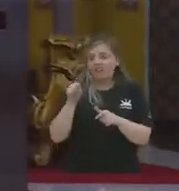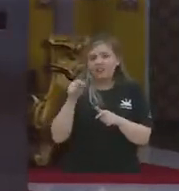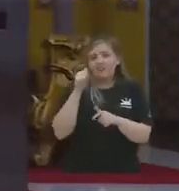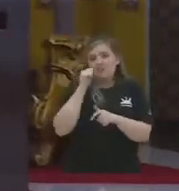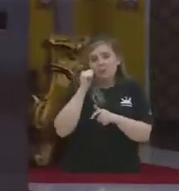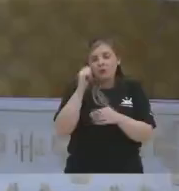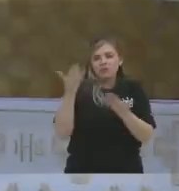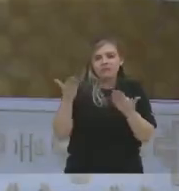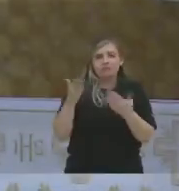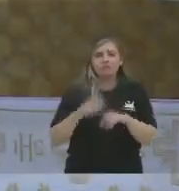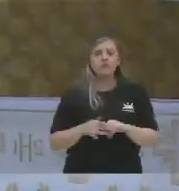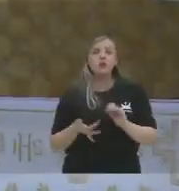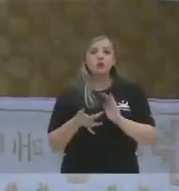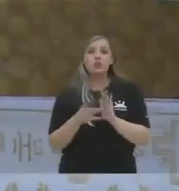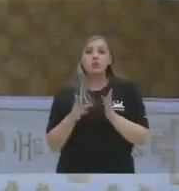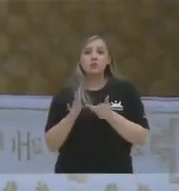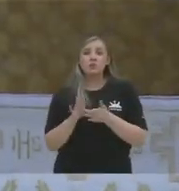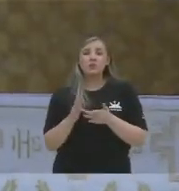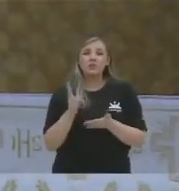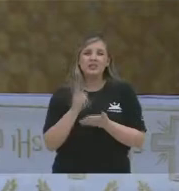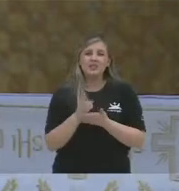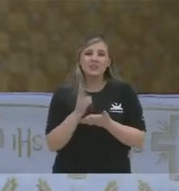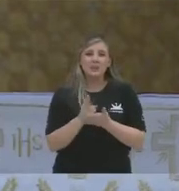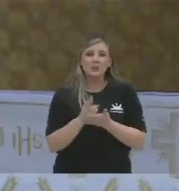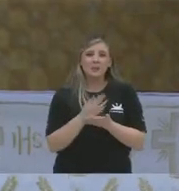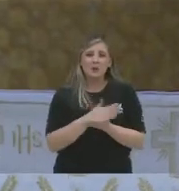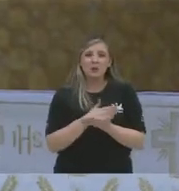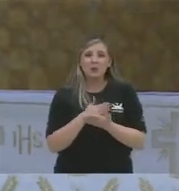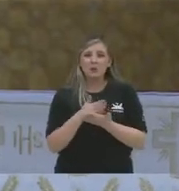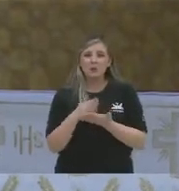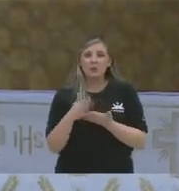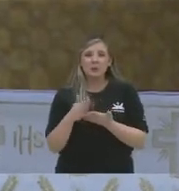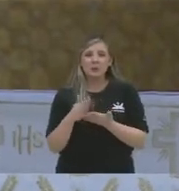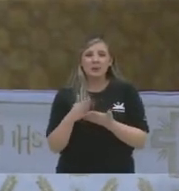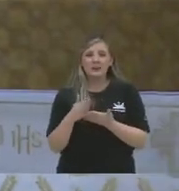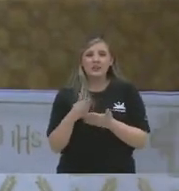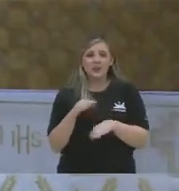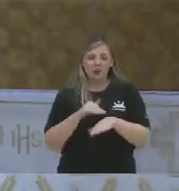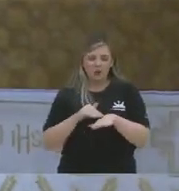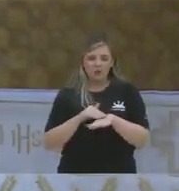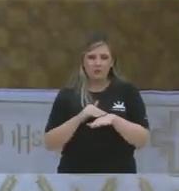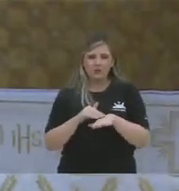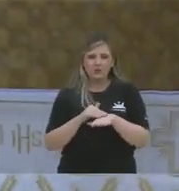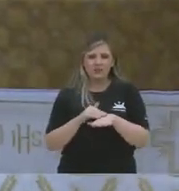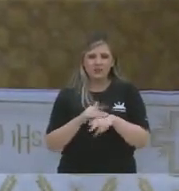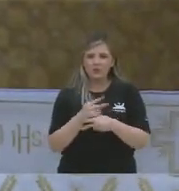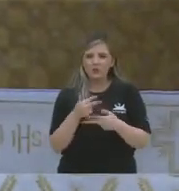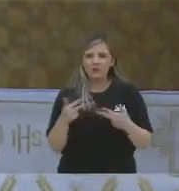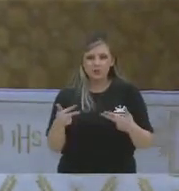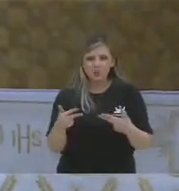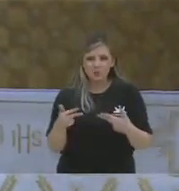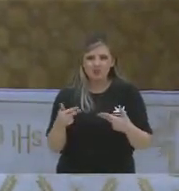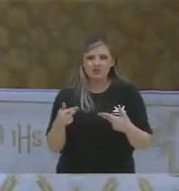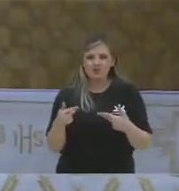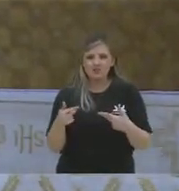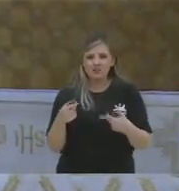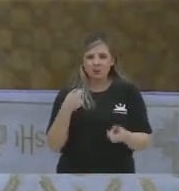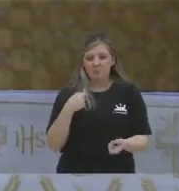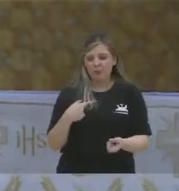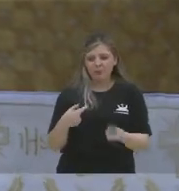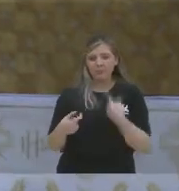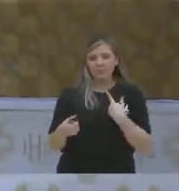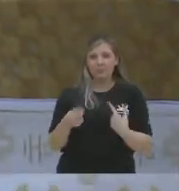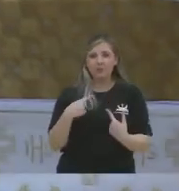Jesus começa sempre conversando conosco com a realidade que nos afeta, não no mundo ideal. Ah, eu gostaria